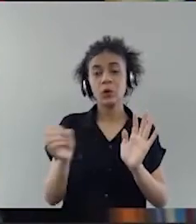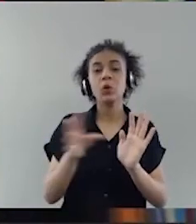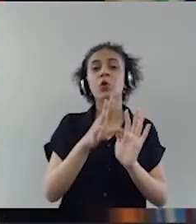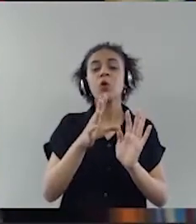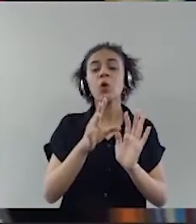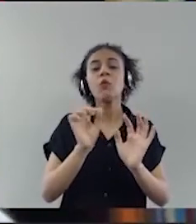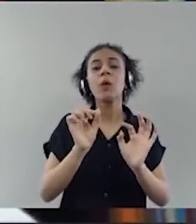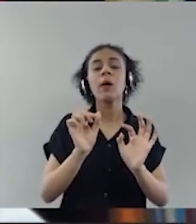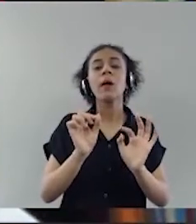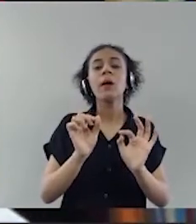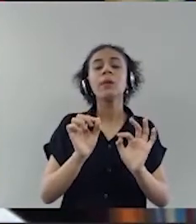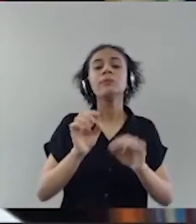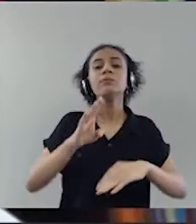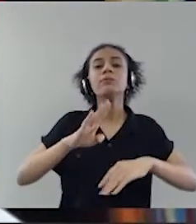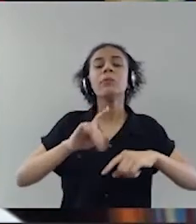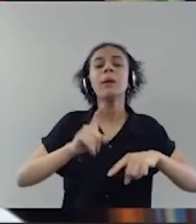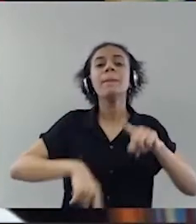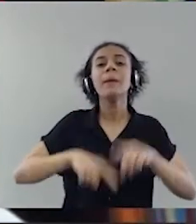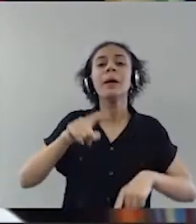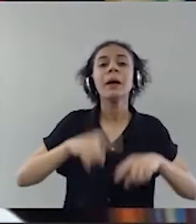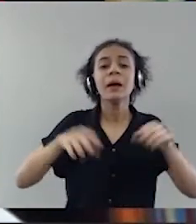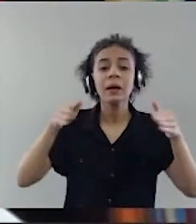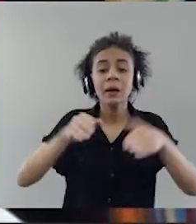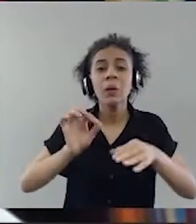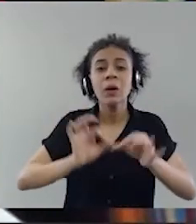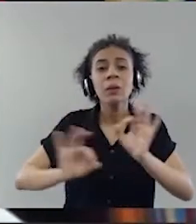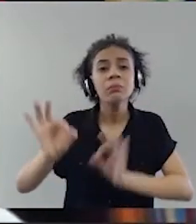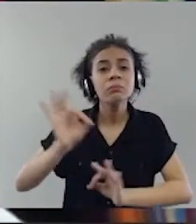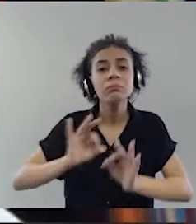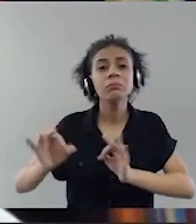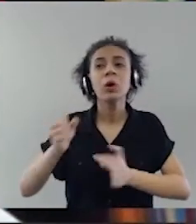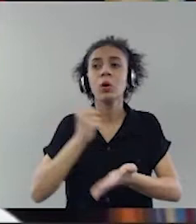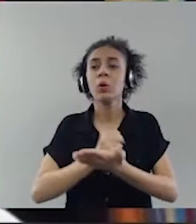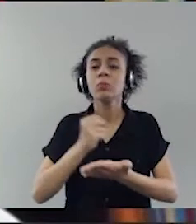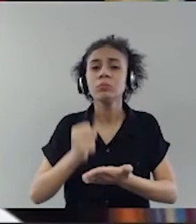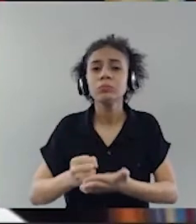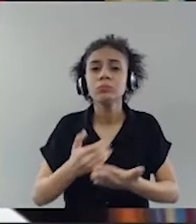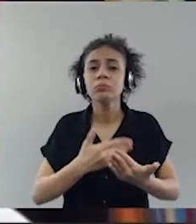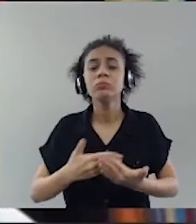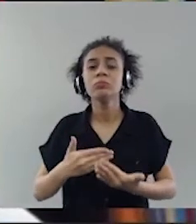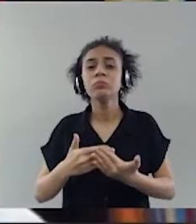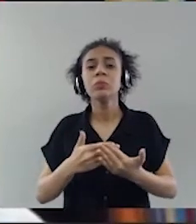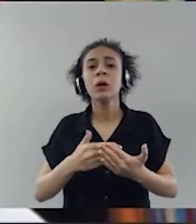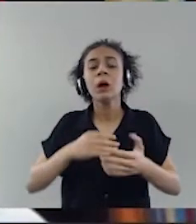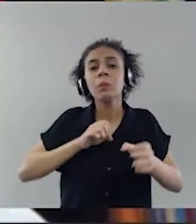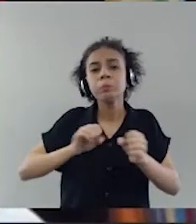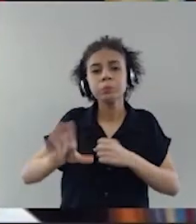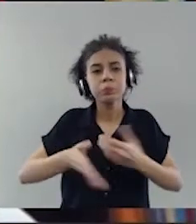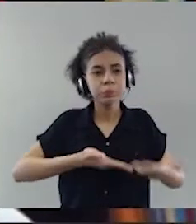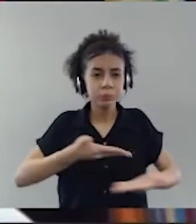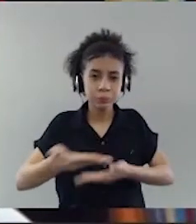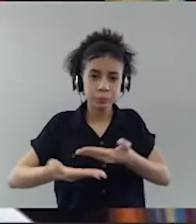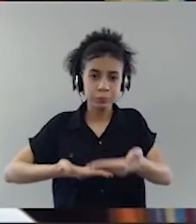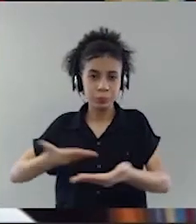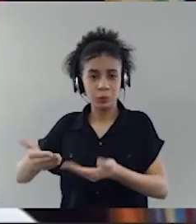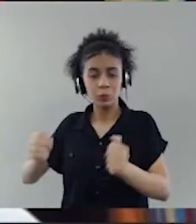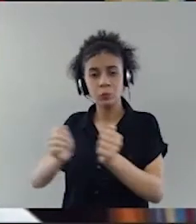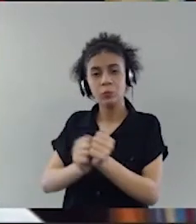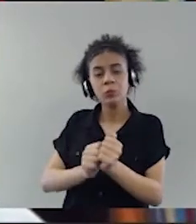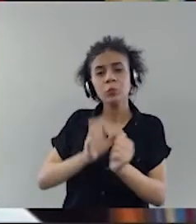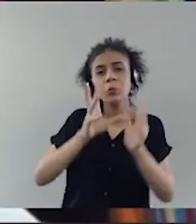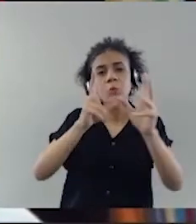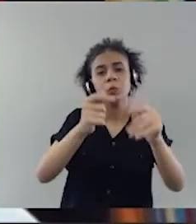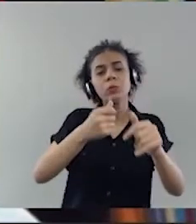realce é um instrumento de planejamento, de contratações planejadas de forma compartilhada por parte dos entes